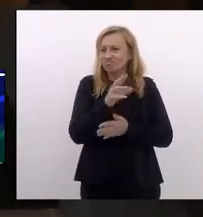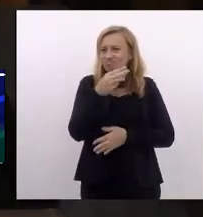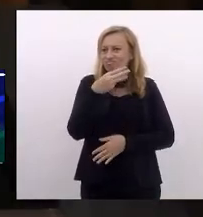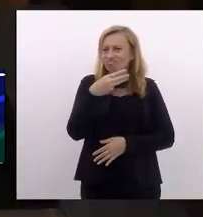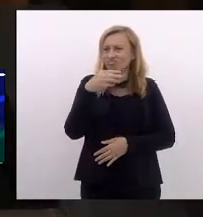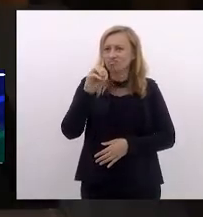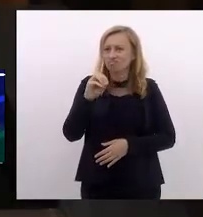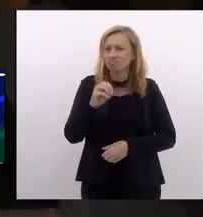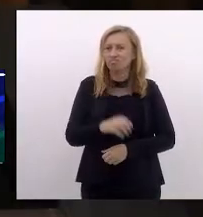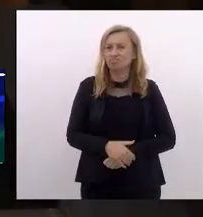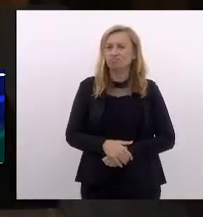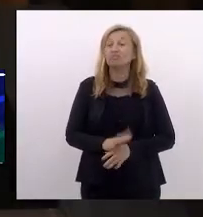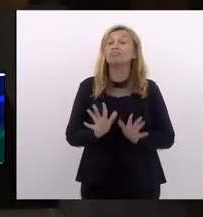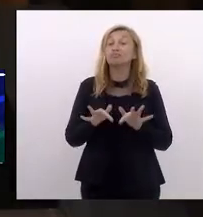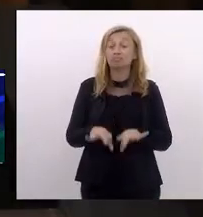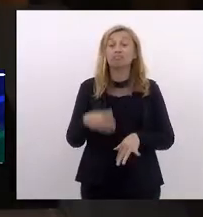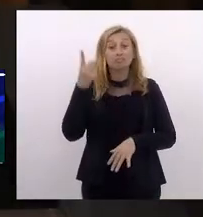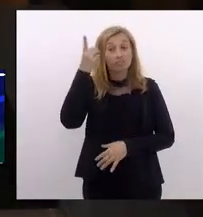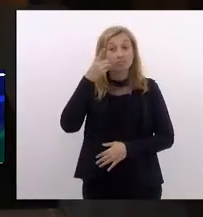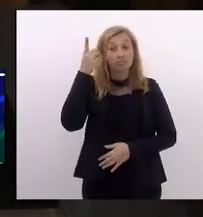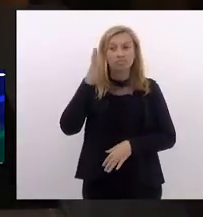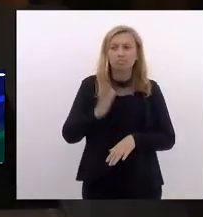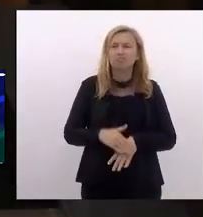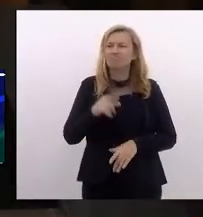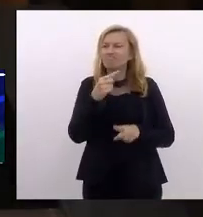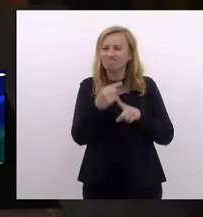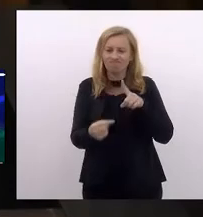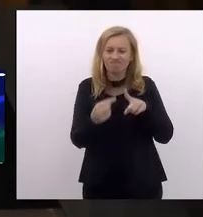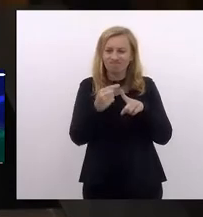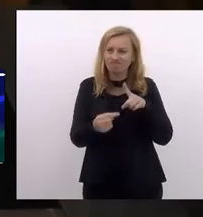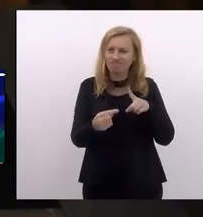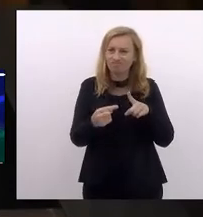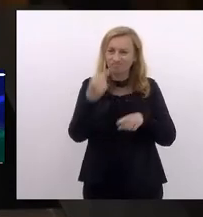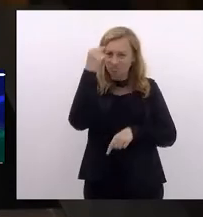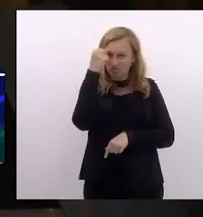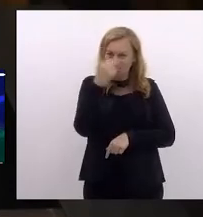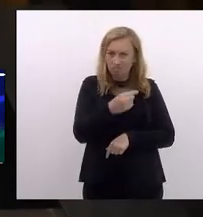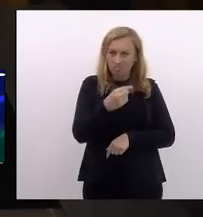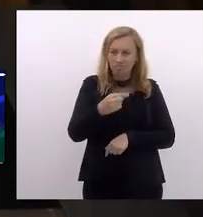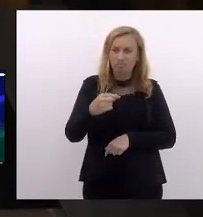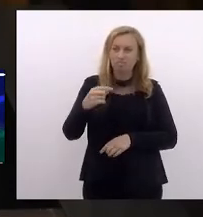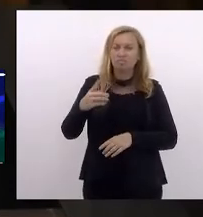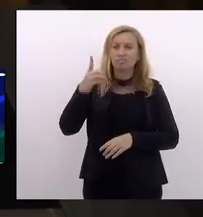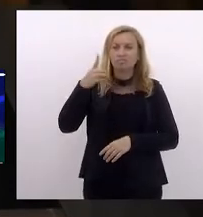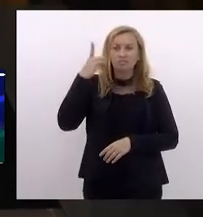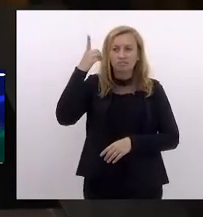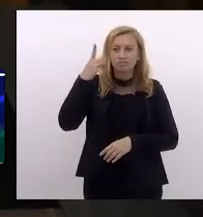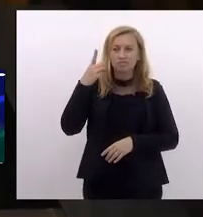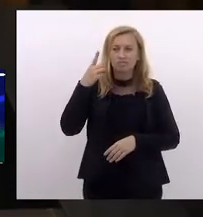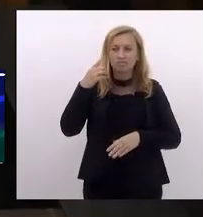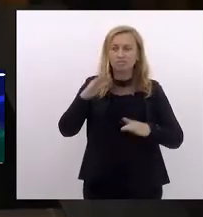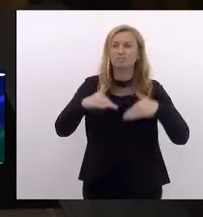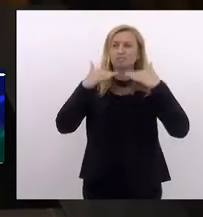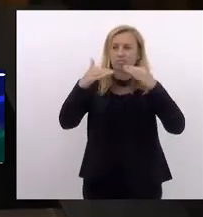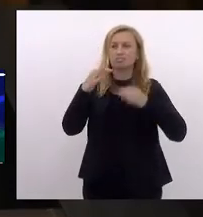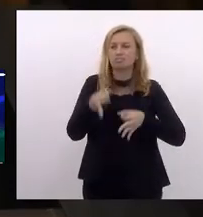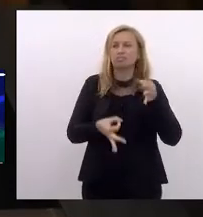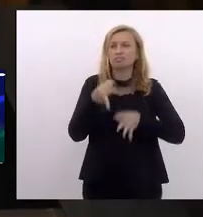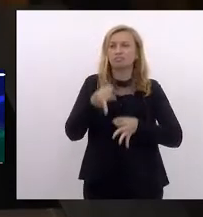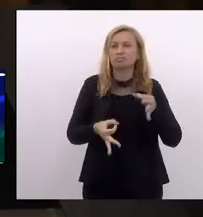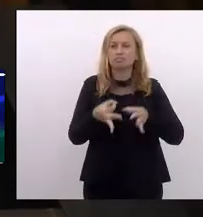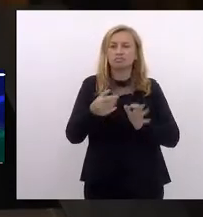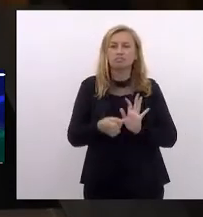determinações para concluir Deputado mais da metade das determinações se ajuda o Tribunal de Contas apontou corretivo